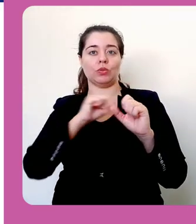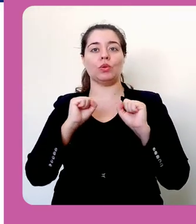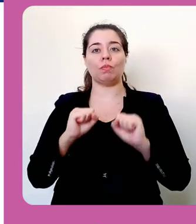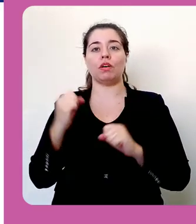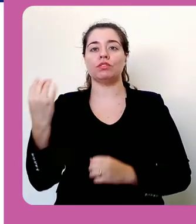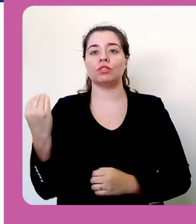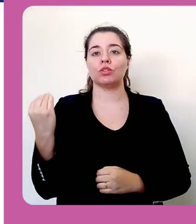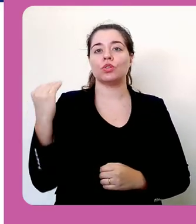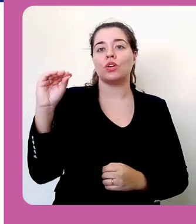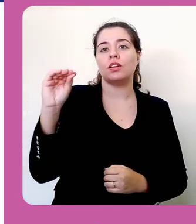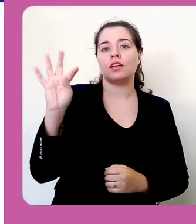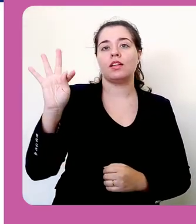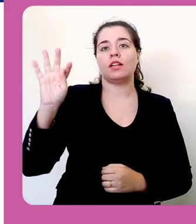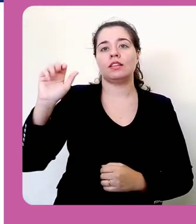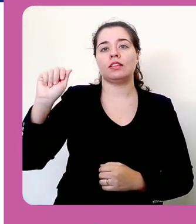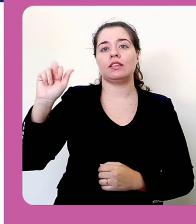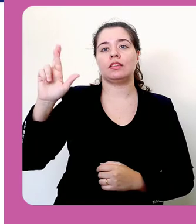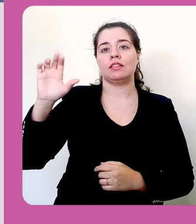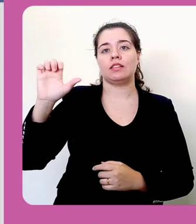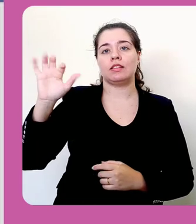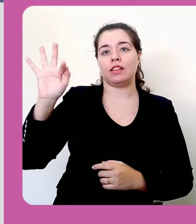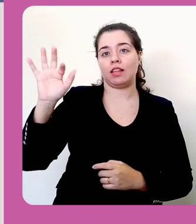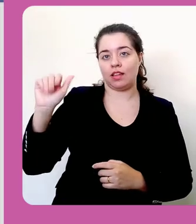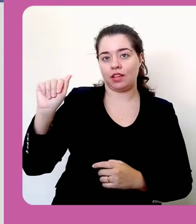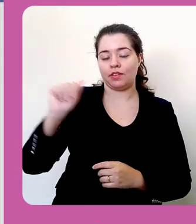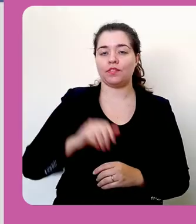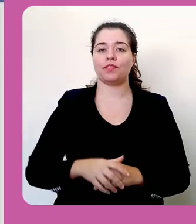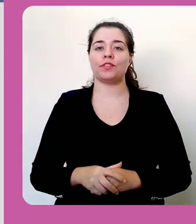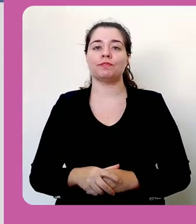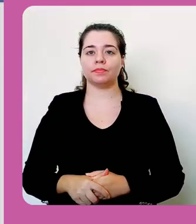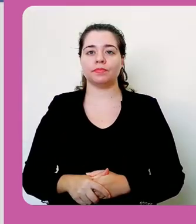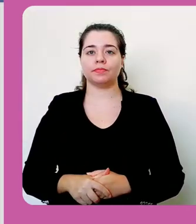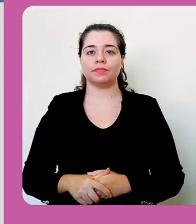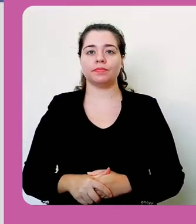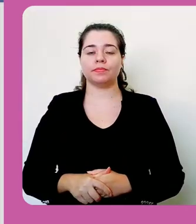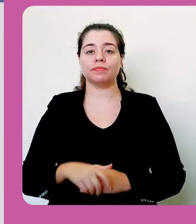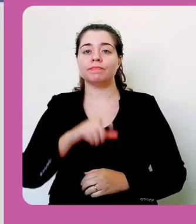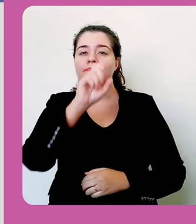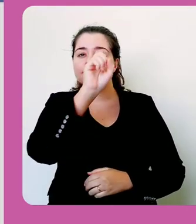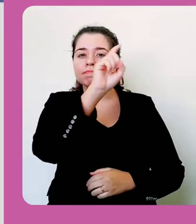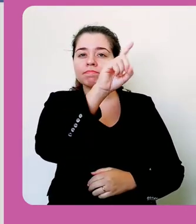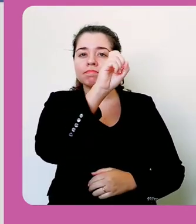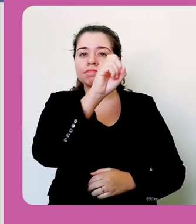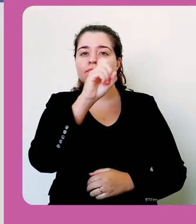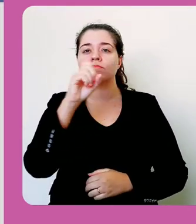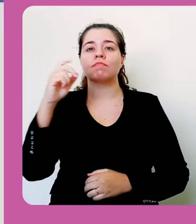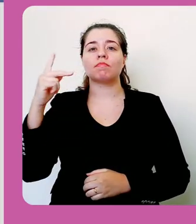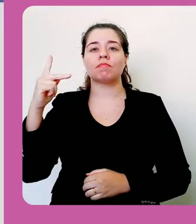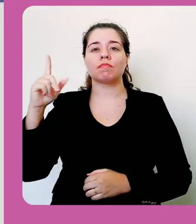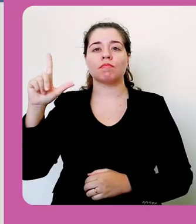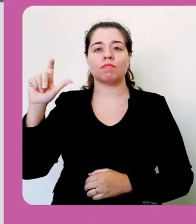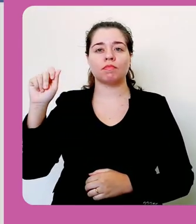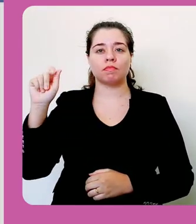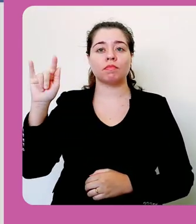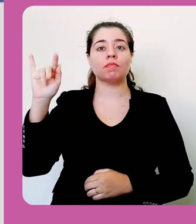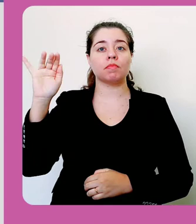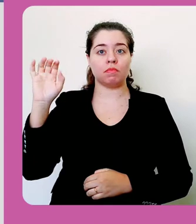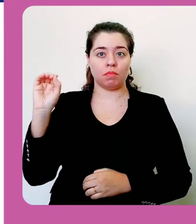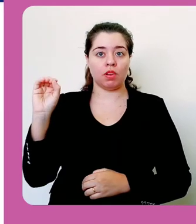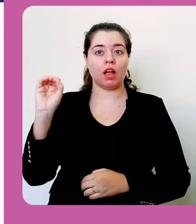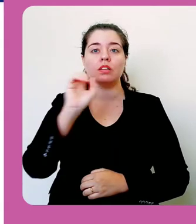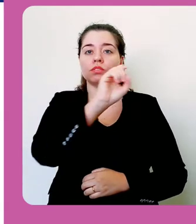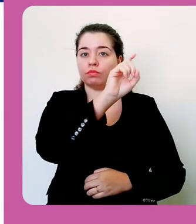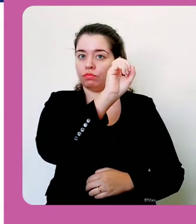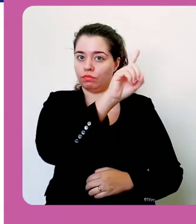de o plágio, né? E aqui eu vou enviar um arquivo recente. Vou